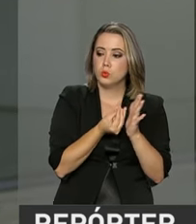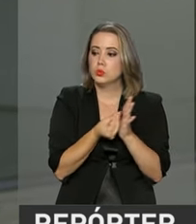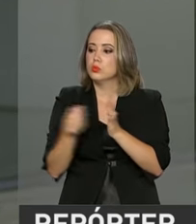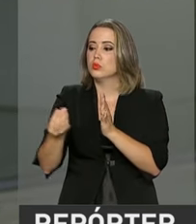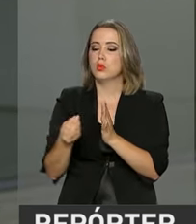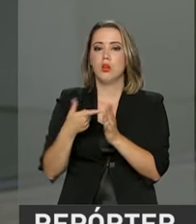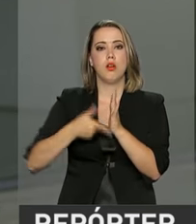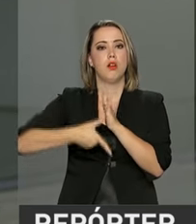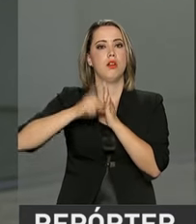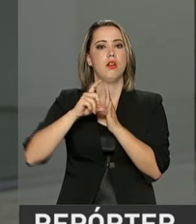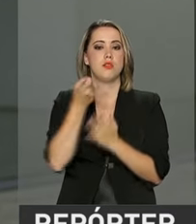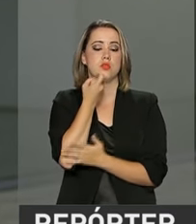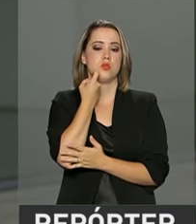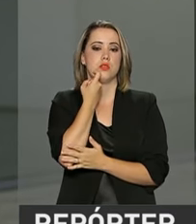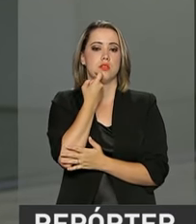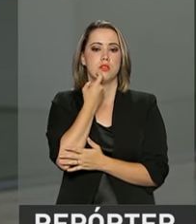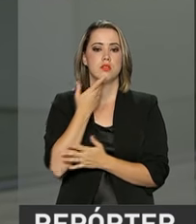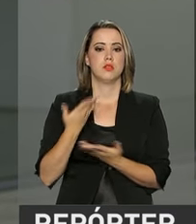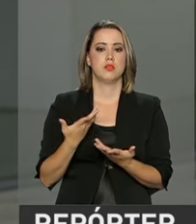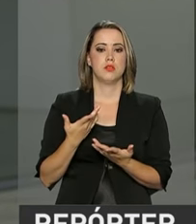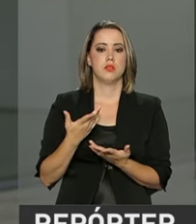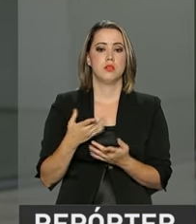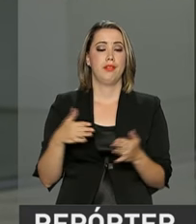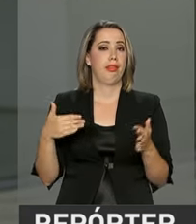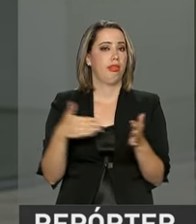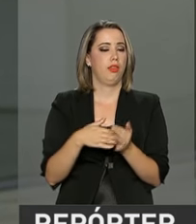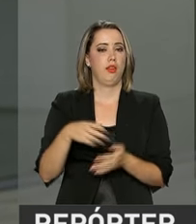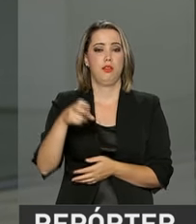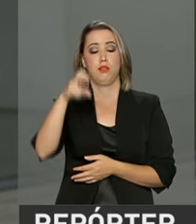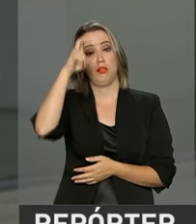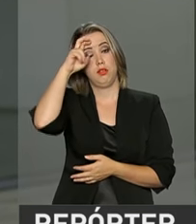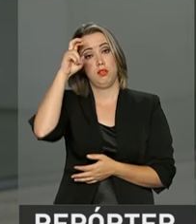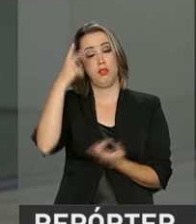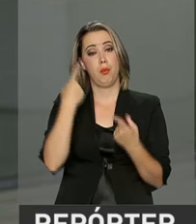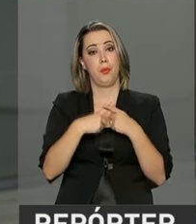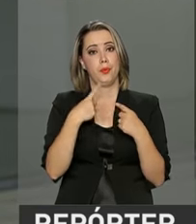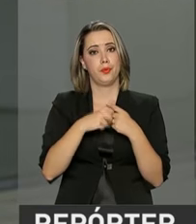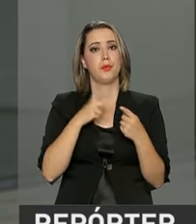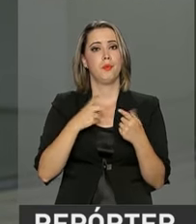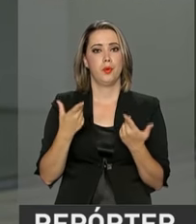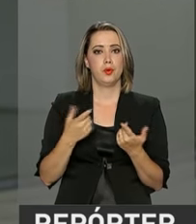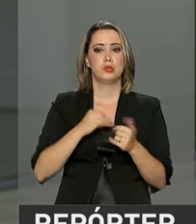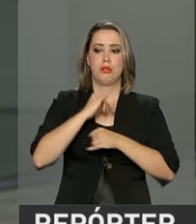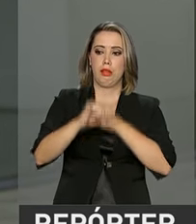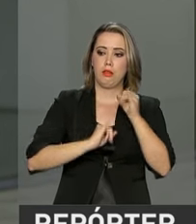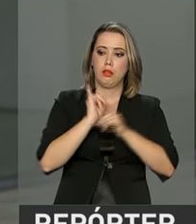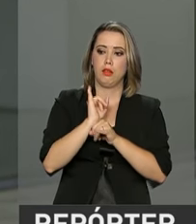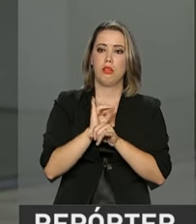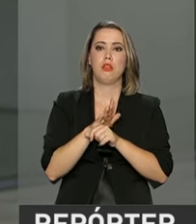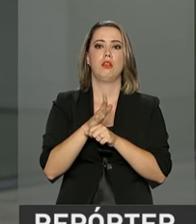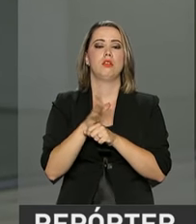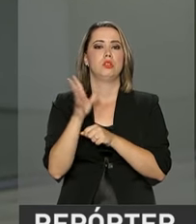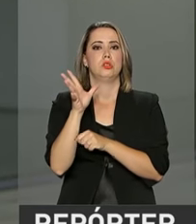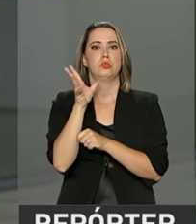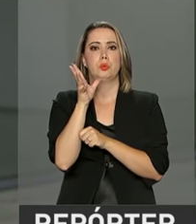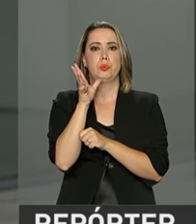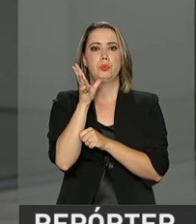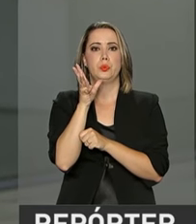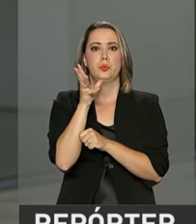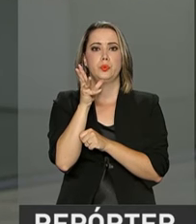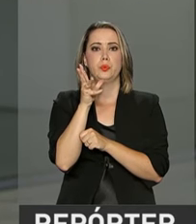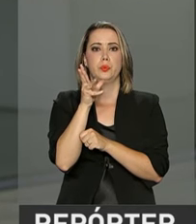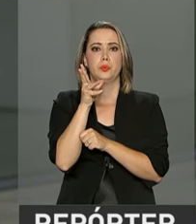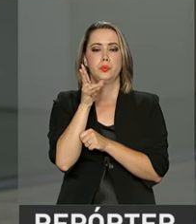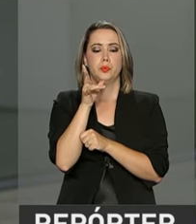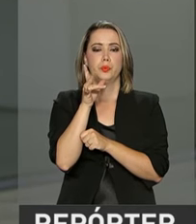antes da sexta-feira até pelo menos a quinta feira isso porque pode acontecer de a página da receita federal ficar sobrecarregada